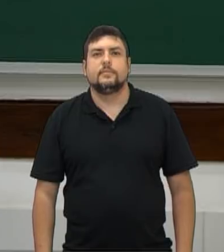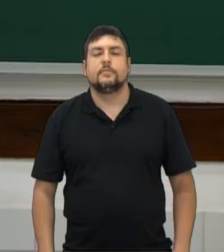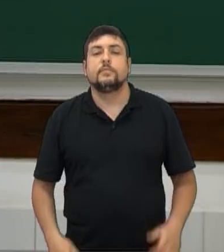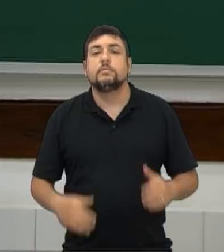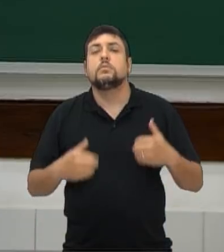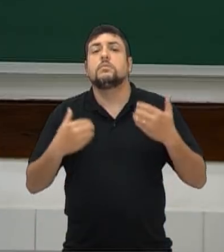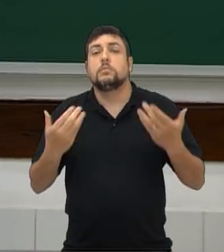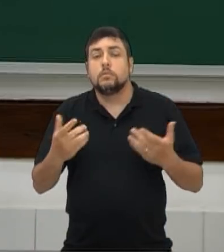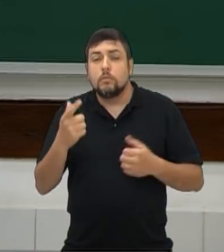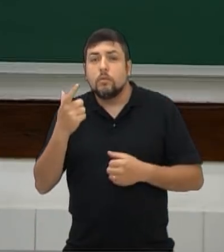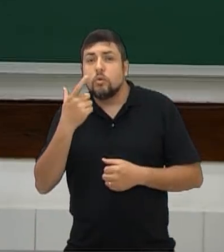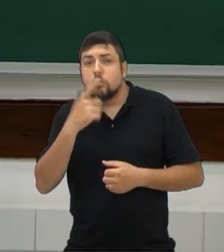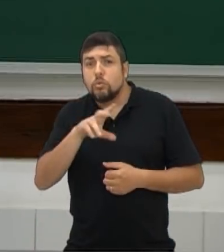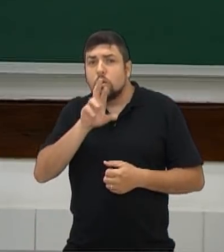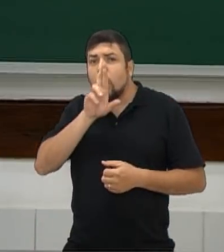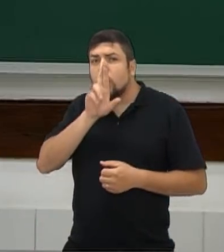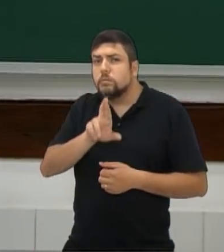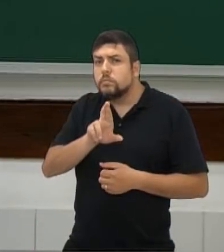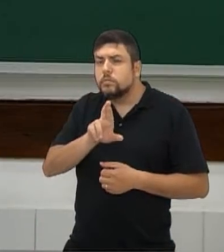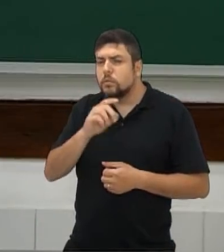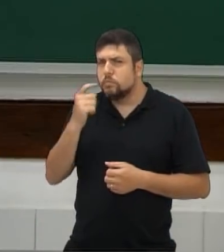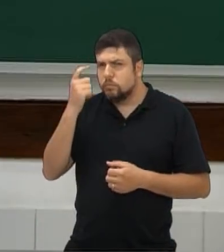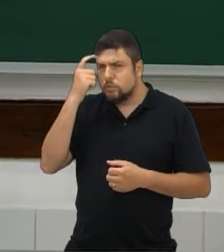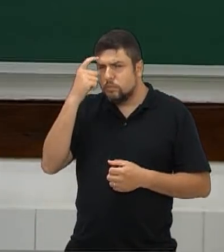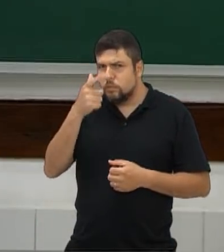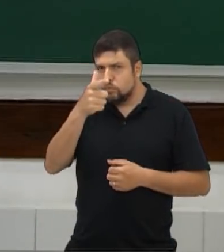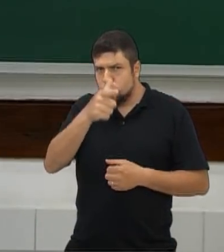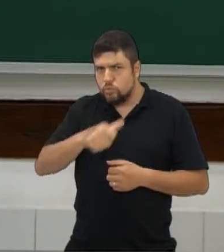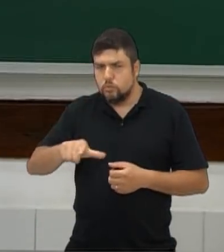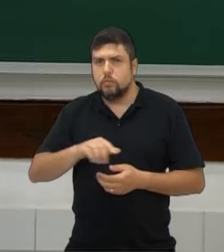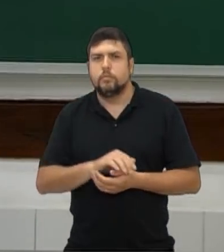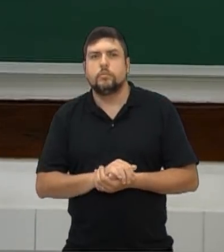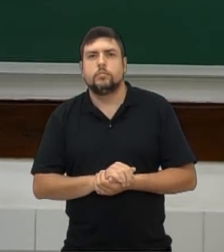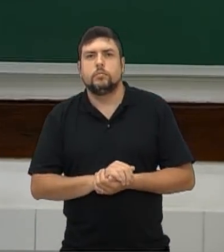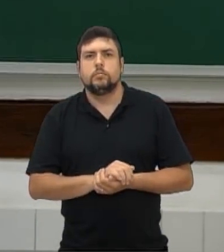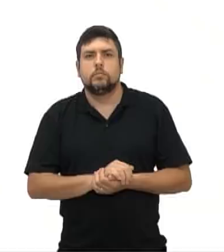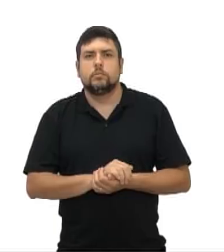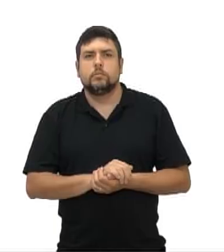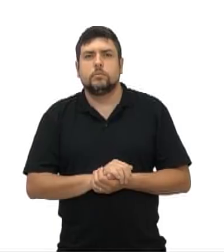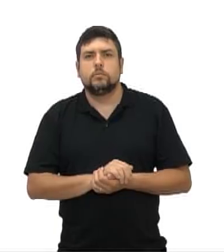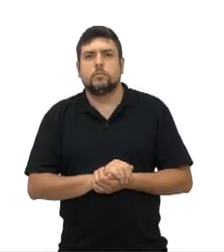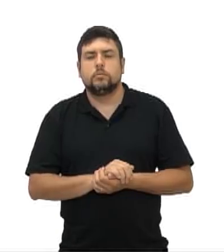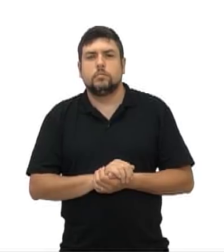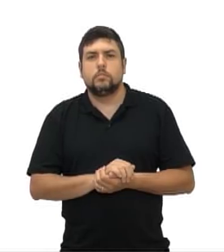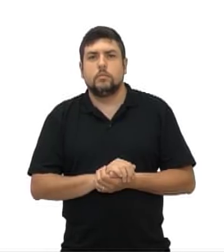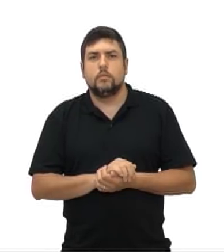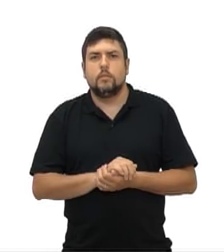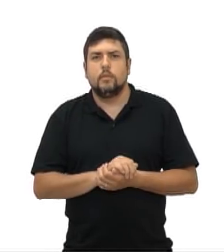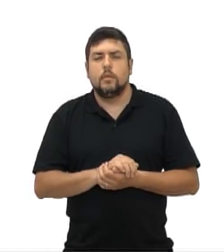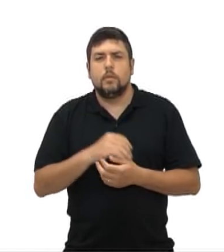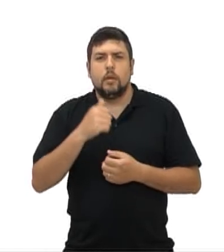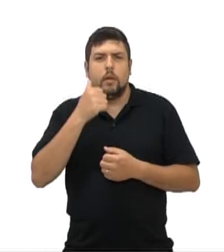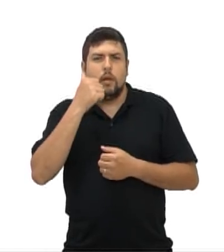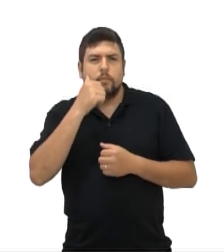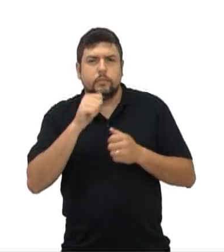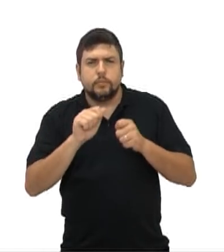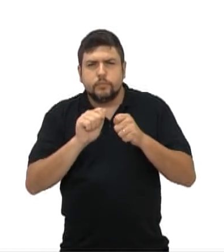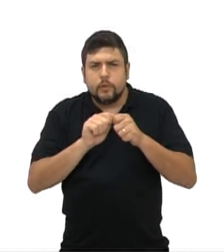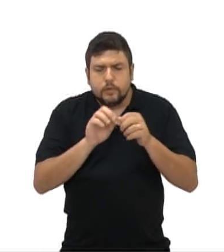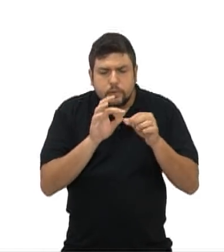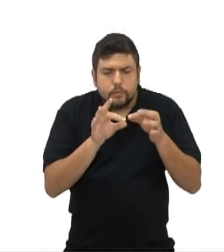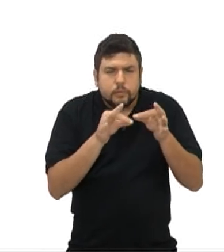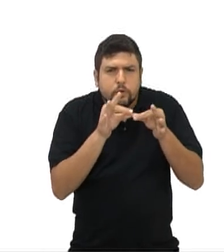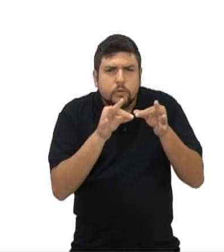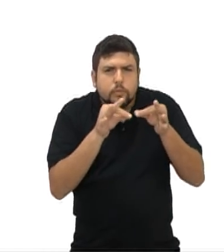E aí, conseguiram pensar? Vamos ler o enunciado? Cristina fará lacinhos e para